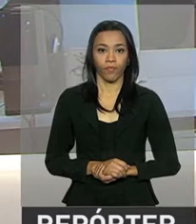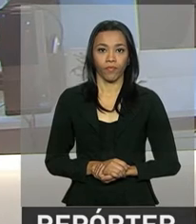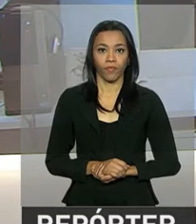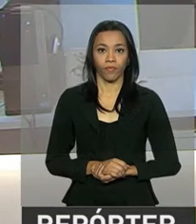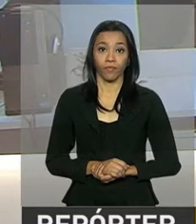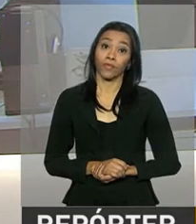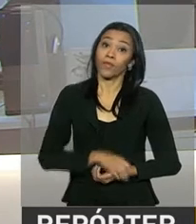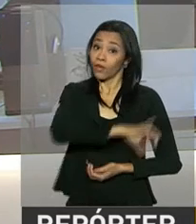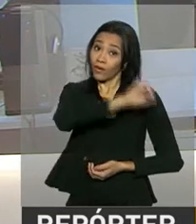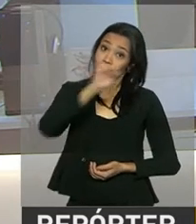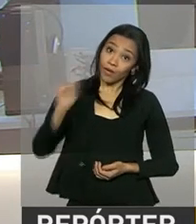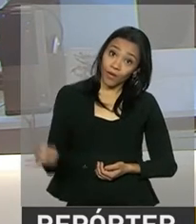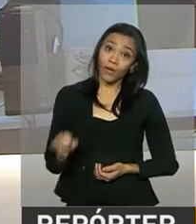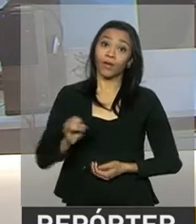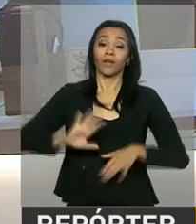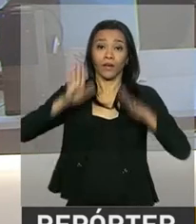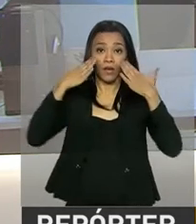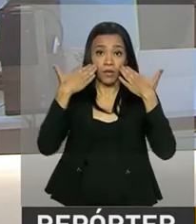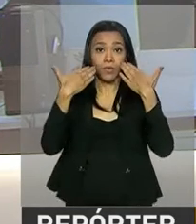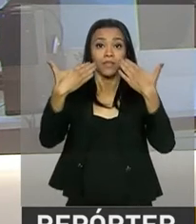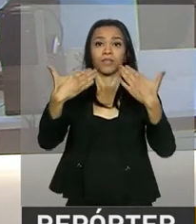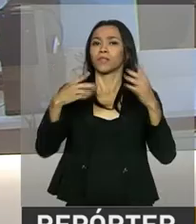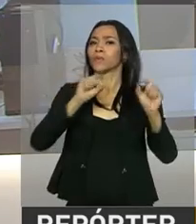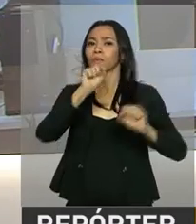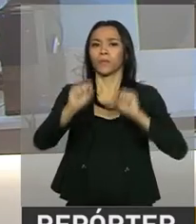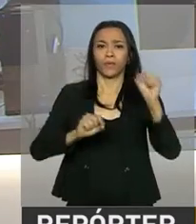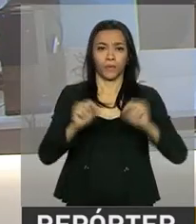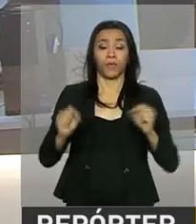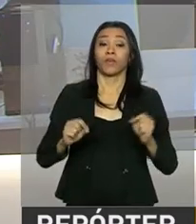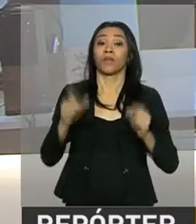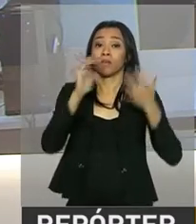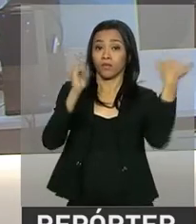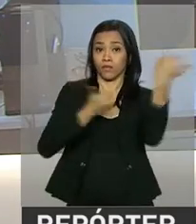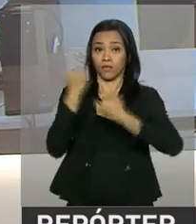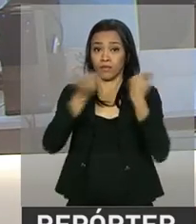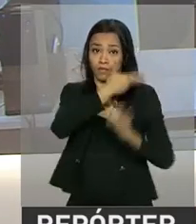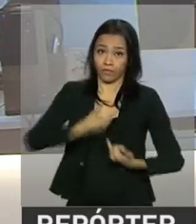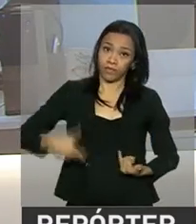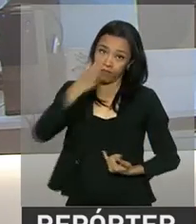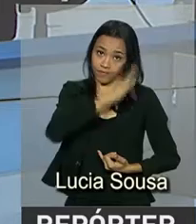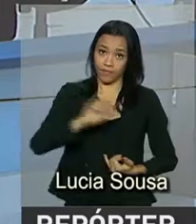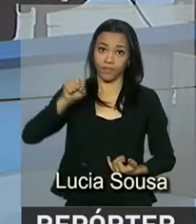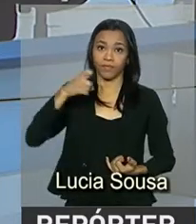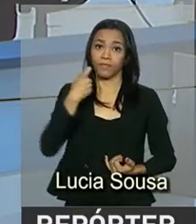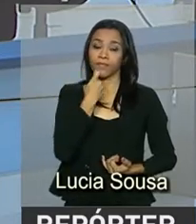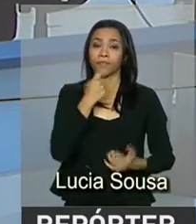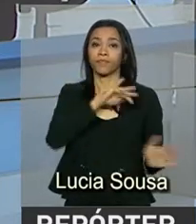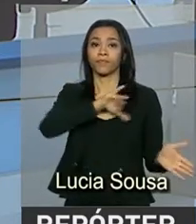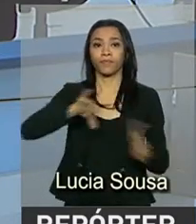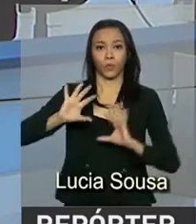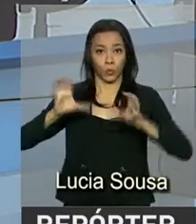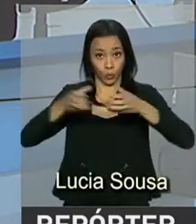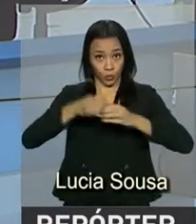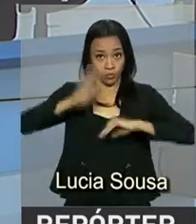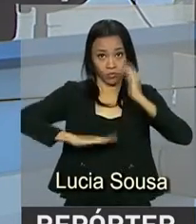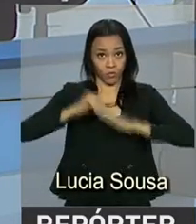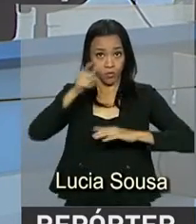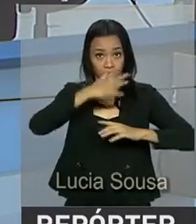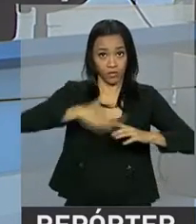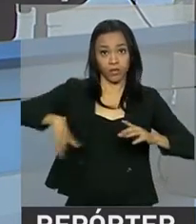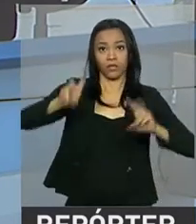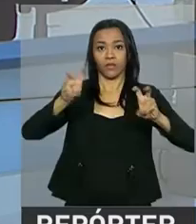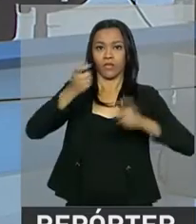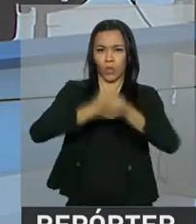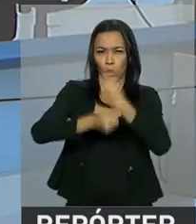lá o repórter nbr está de volta com as notícias do governo federal desta sexta-feira a equipe econômica do governo espera